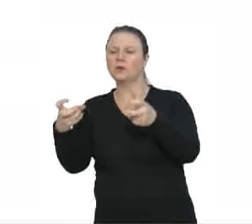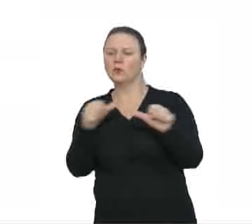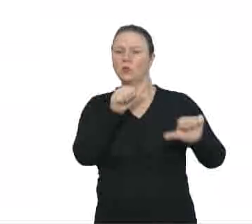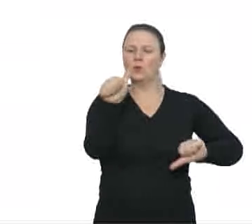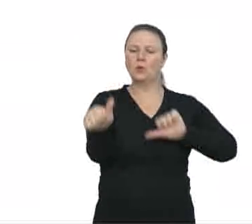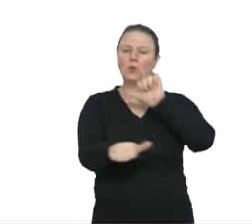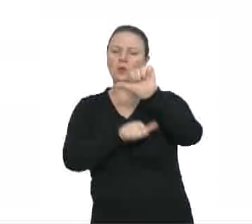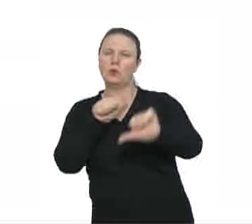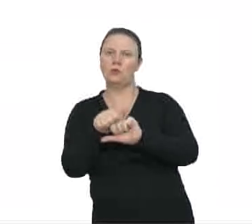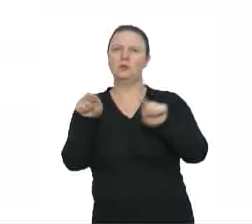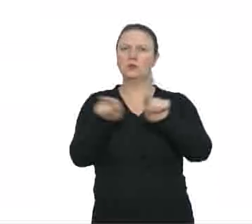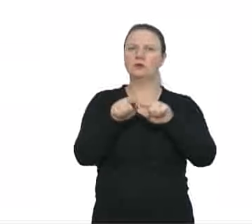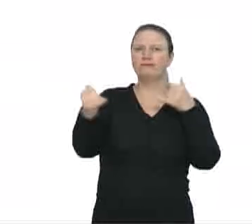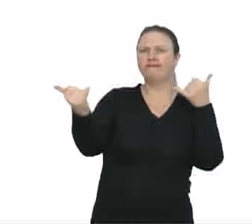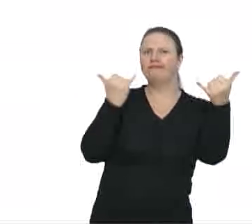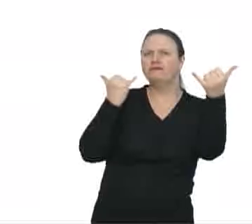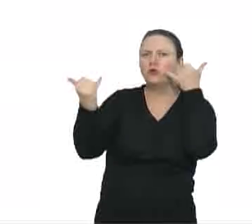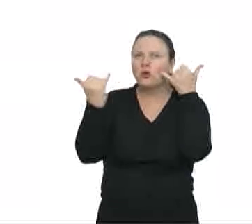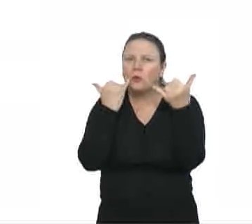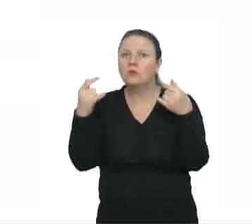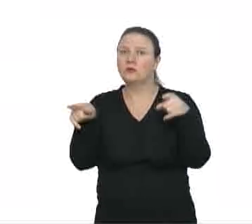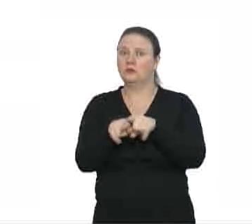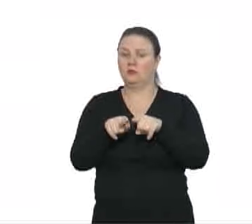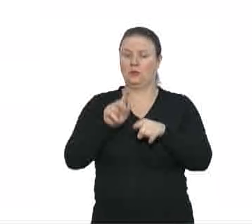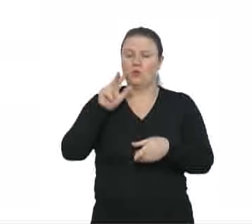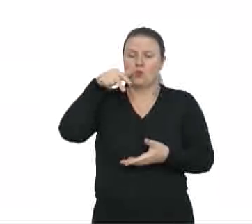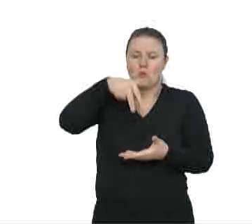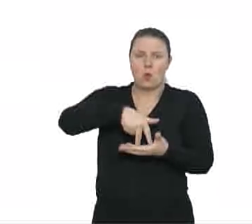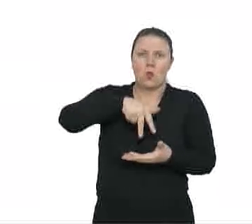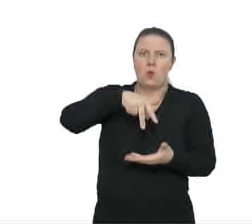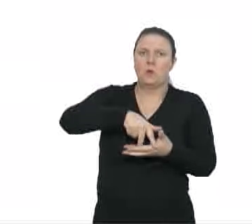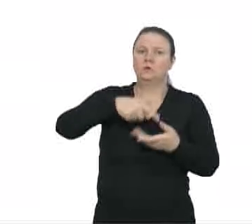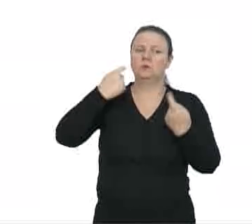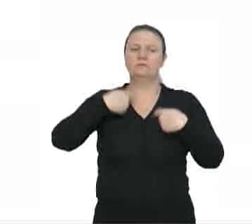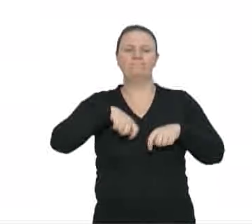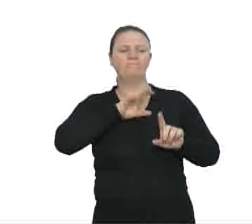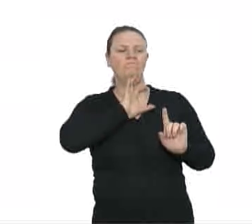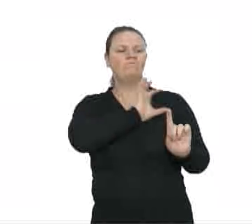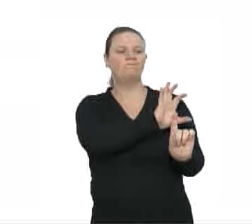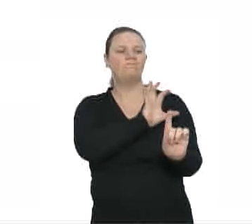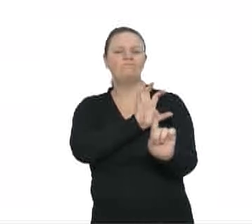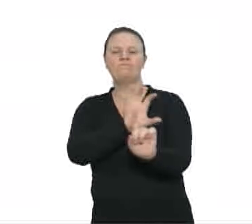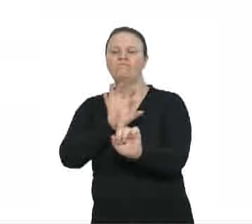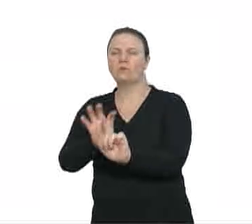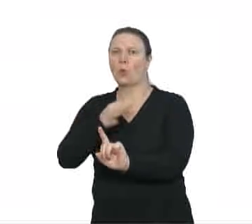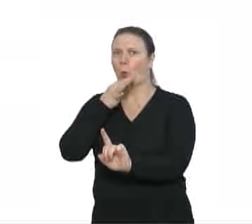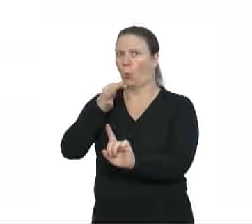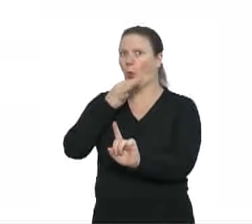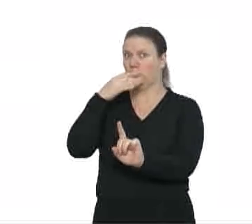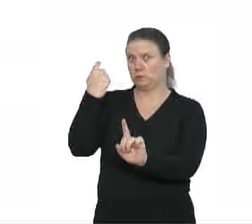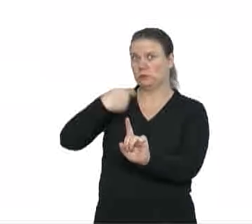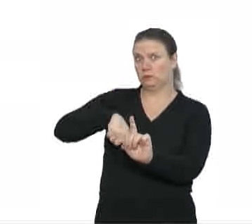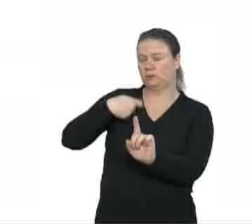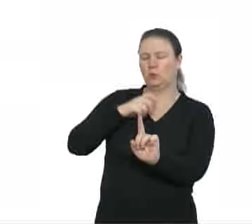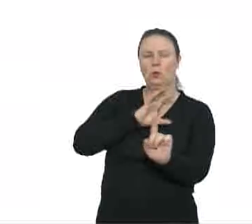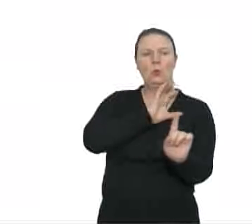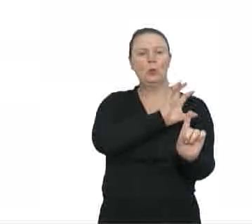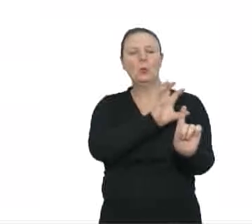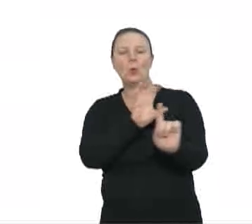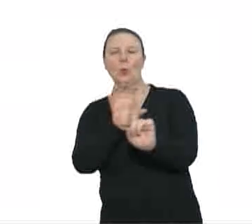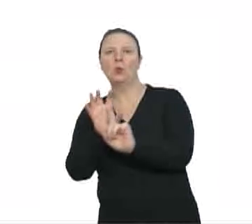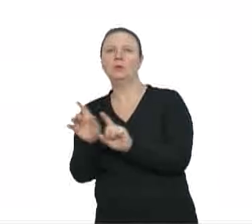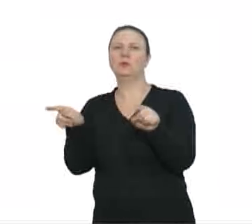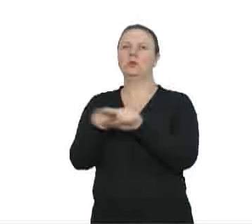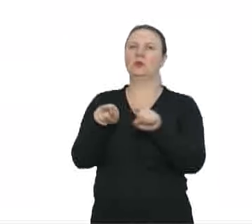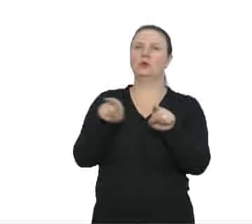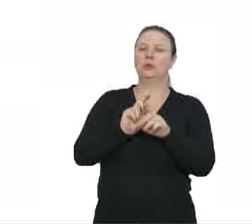rodeiam. Sabemos que para isso precisamos de argumentos para convencer o interlocutor. Afinal, defender um ponto de vista